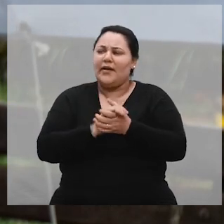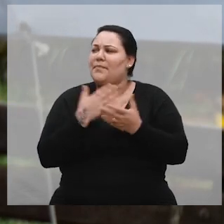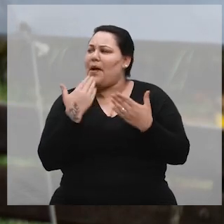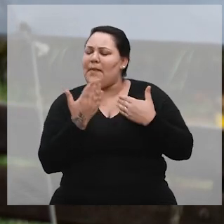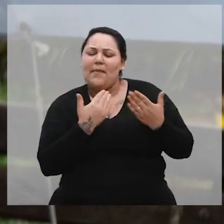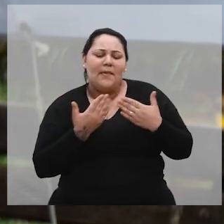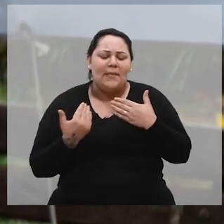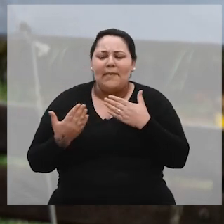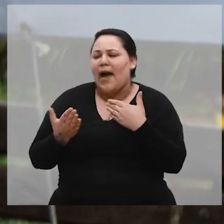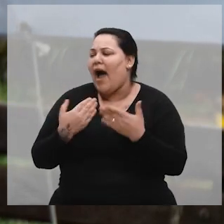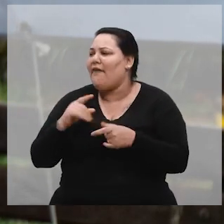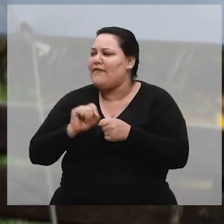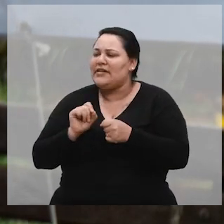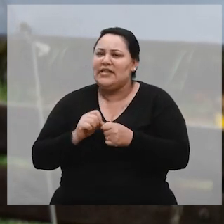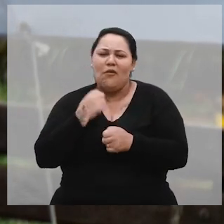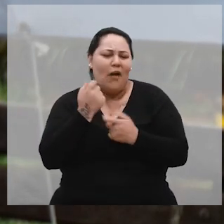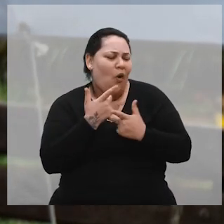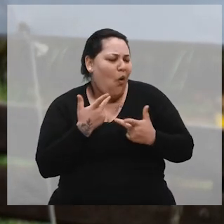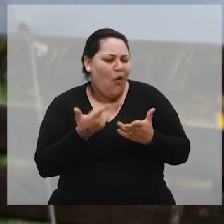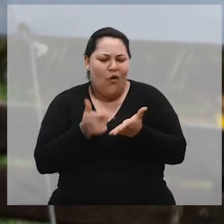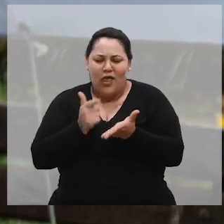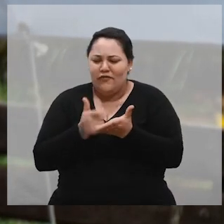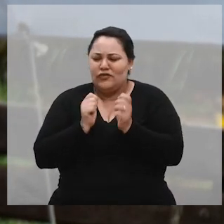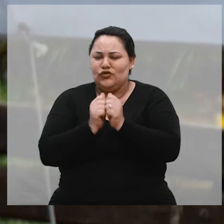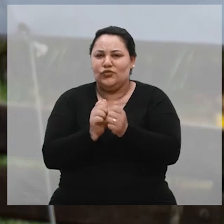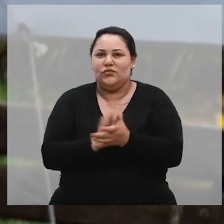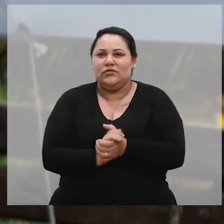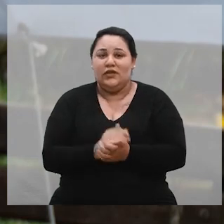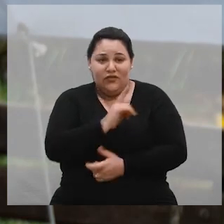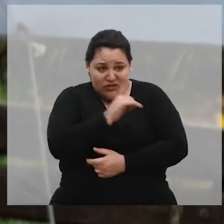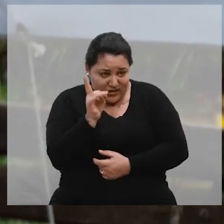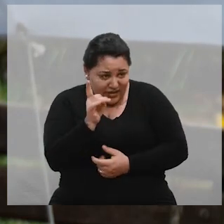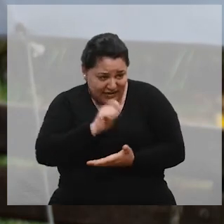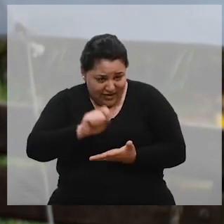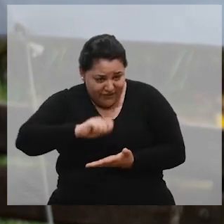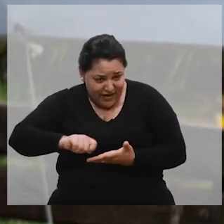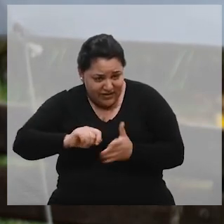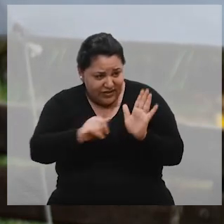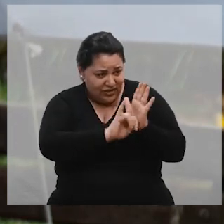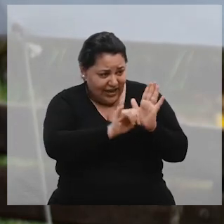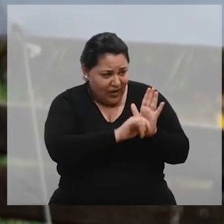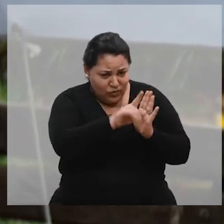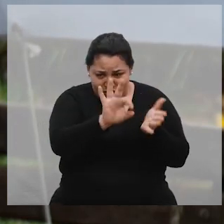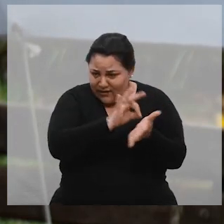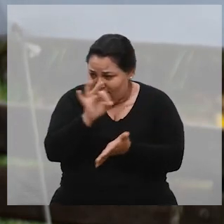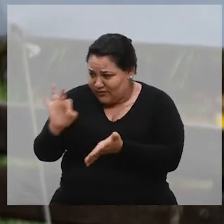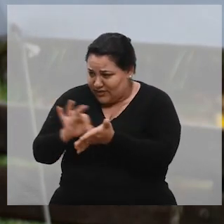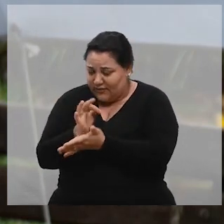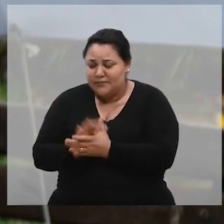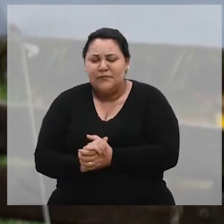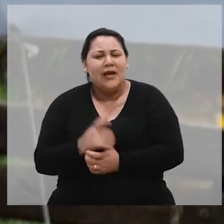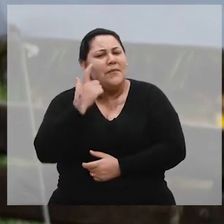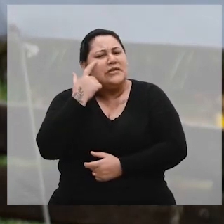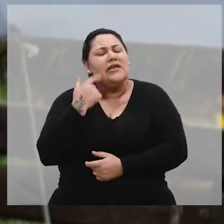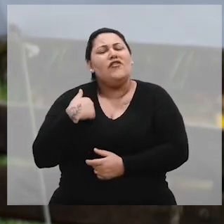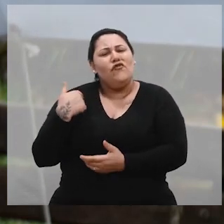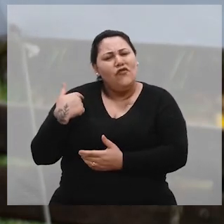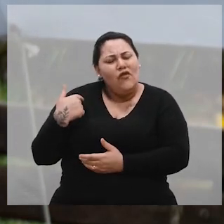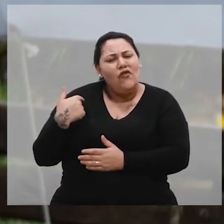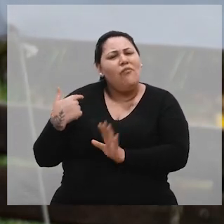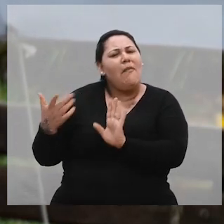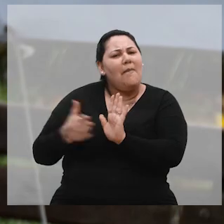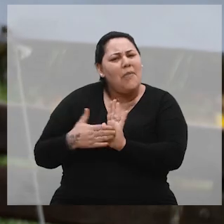e falando, né, mas a gente tem que fazer alguma coisa juntos, né? Eu disse, olha, vocês escreveram para esse edital? Tu escreveu? Eu disse, olha só, eu vou propor